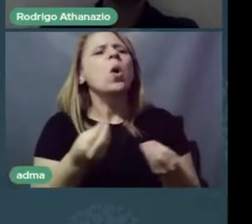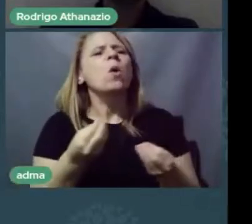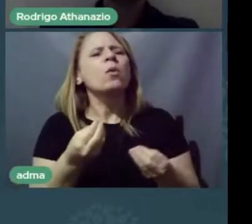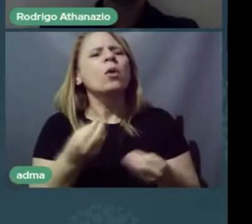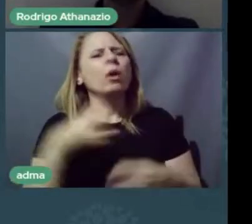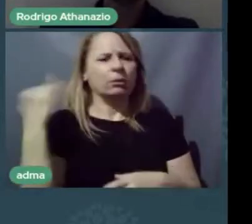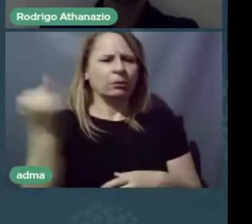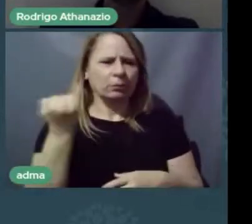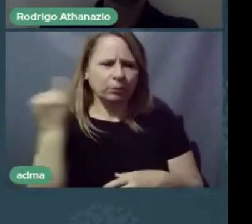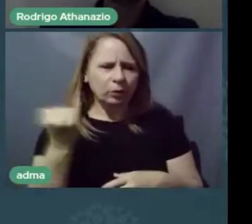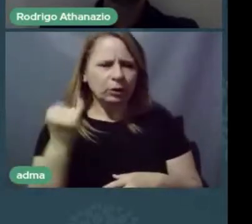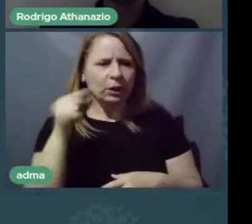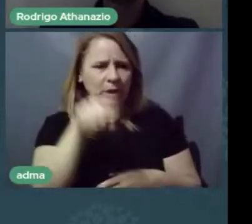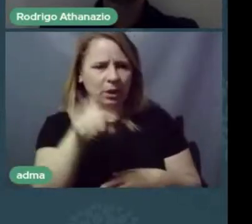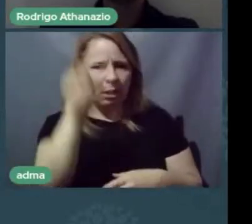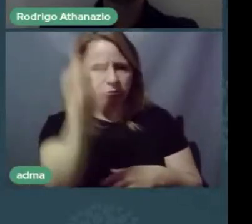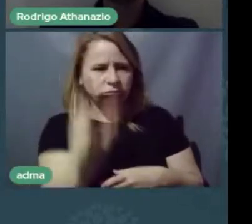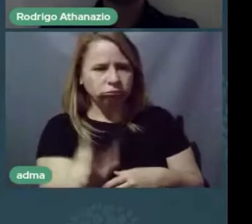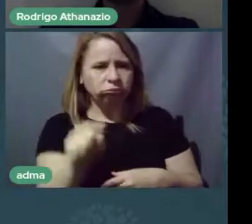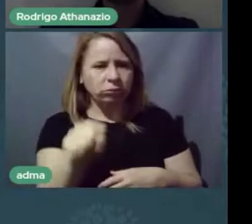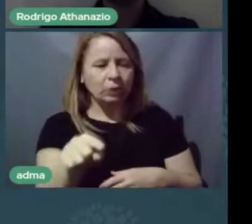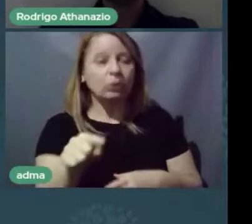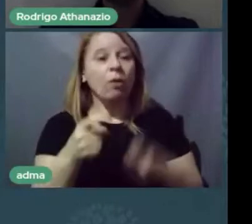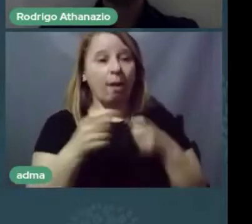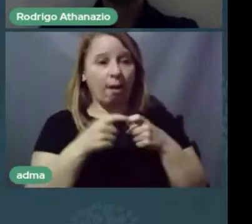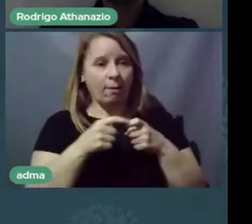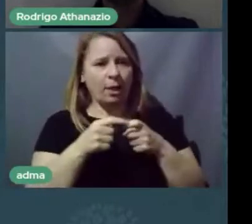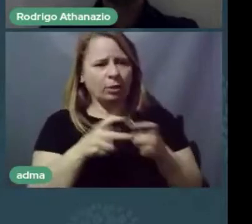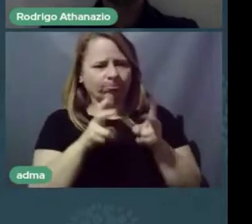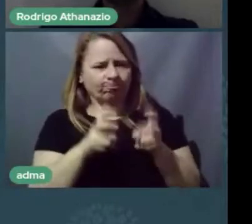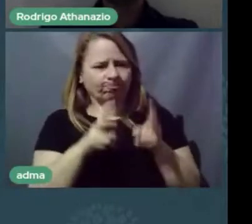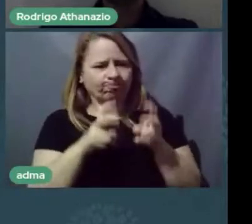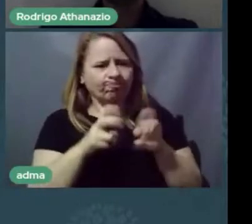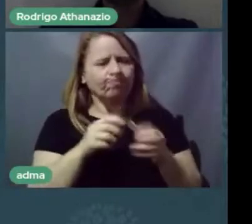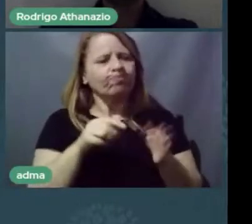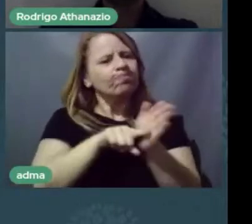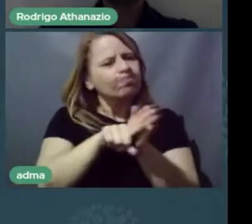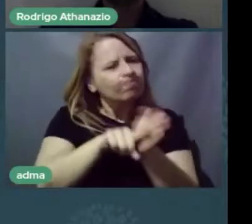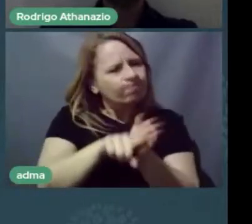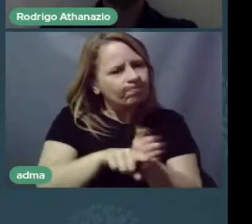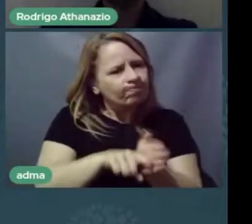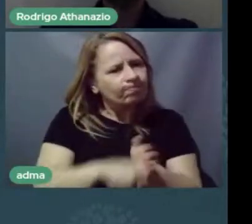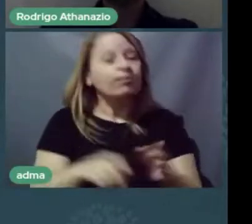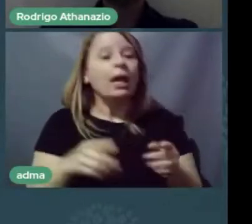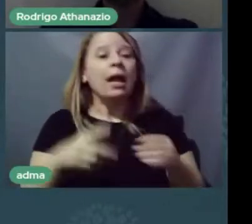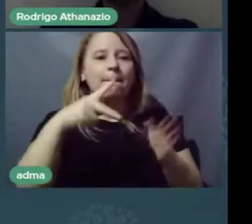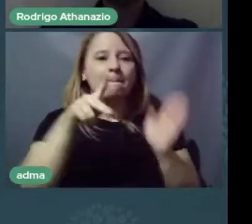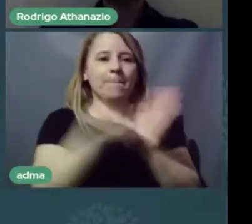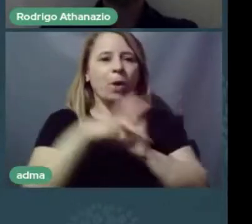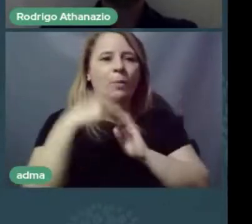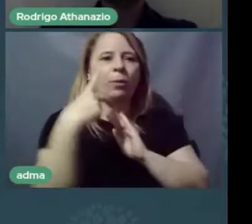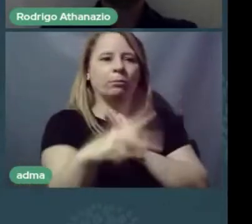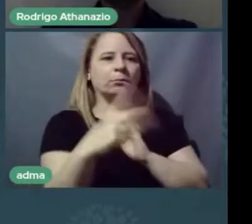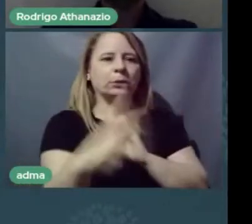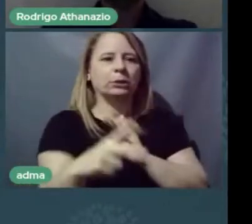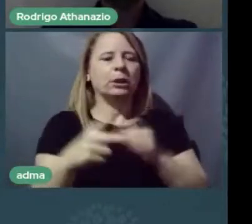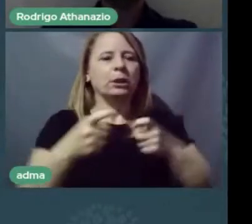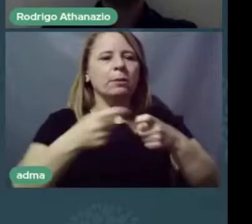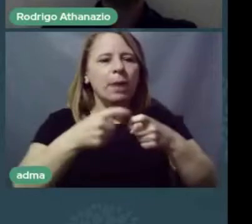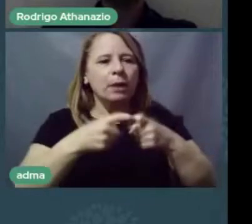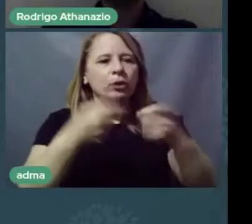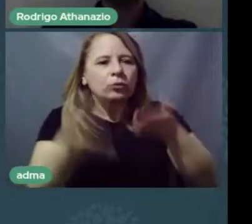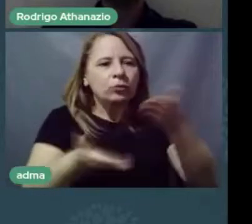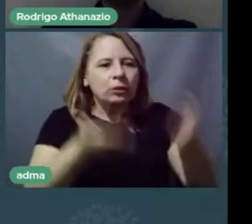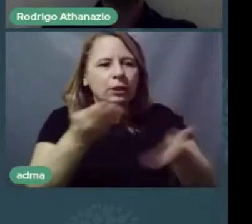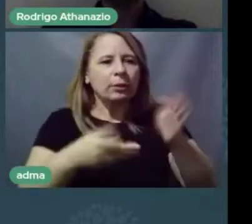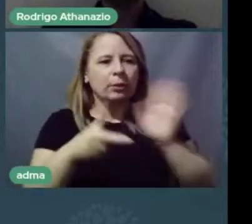o controle, se o paciente, o acompanhamento desse paciente que não está bem controlado, para a gente poder fazer essa medicina personalizada, de identificar qual é a característica do